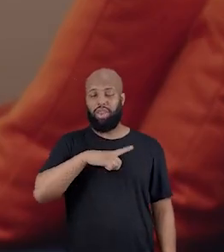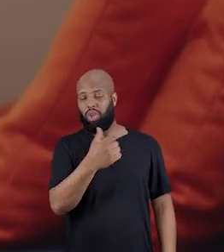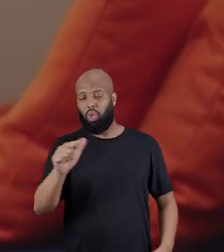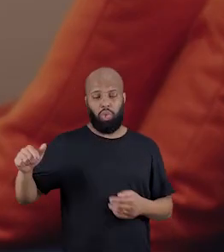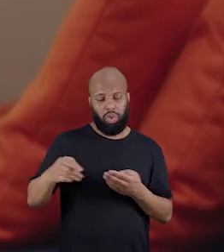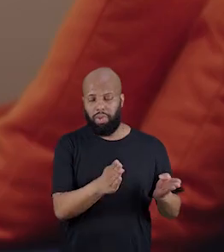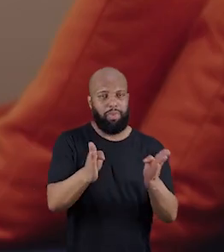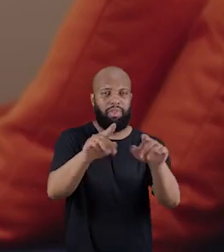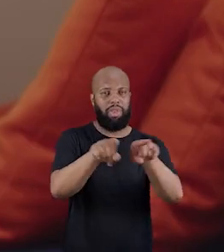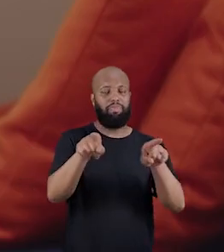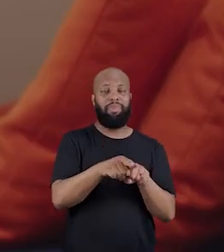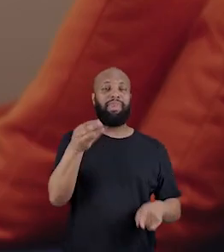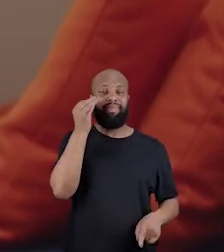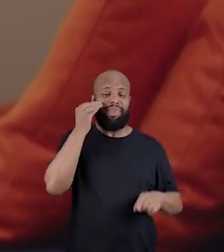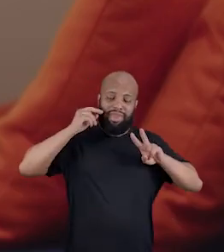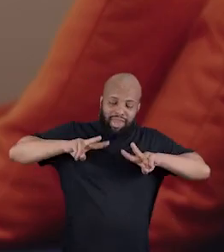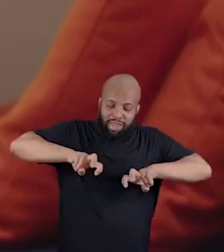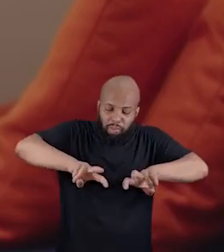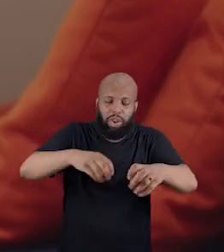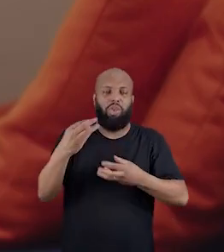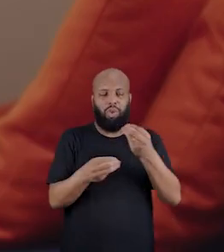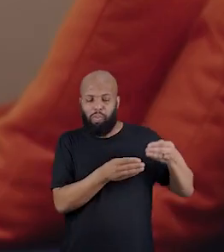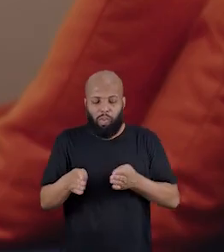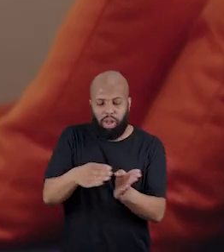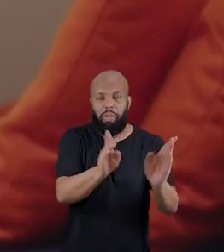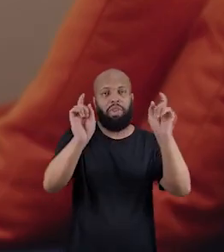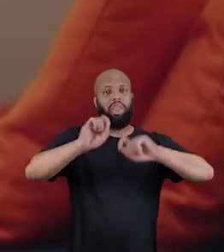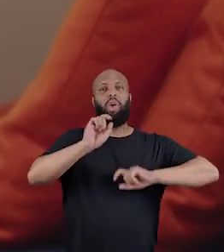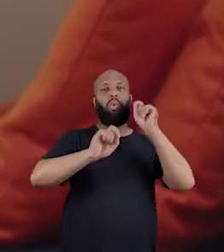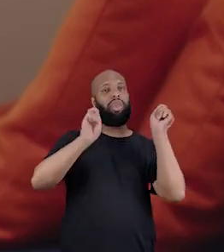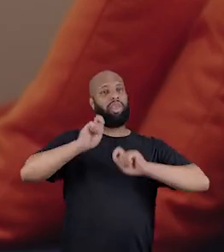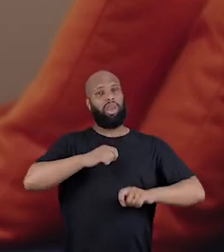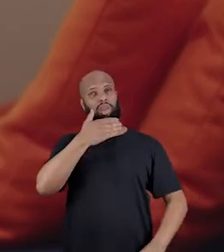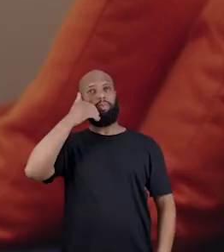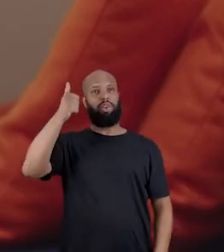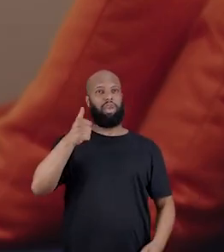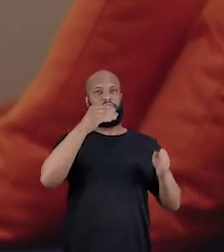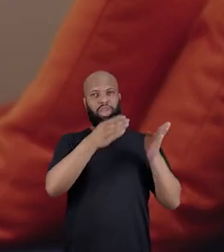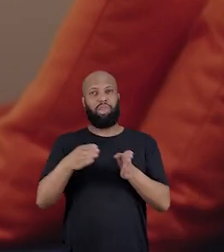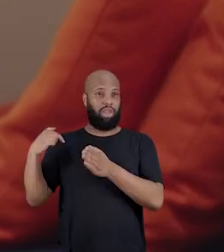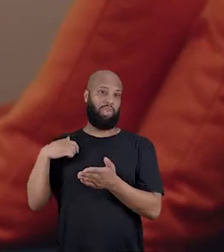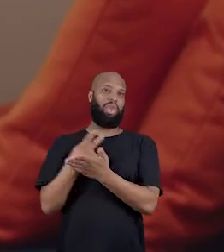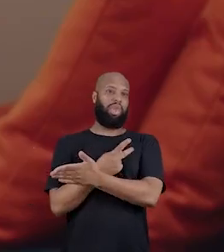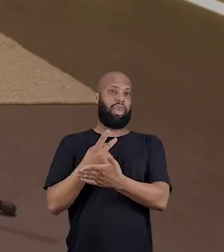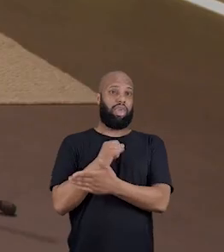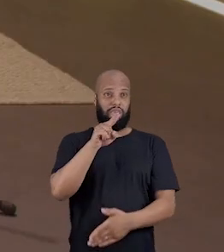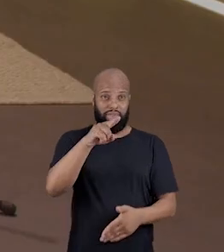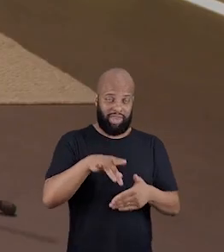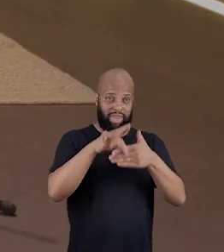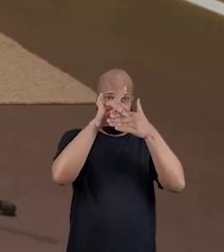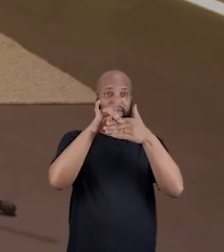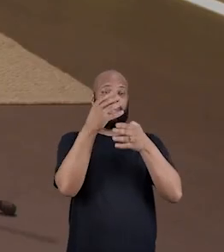possível, acho que tinha outros caminhos. Vamos explorar que caminhos que a gente poderia ter e o que a gente pode melhorar de processo para não errar de novo. Eu errei.